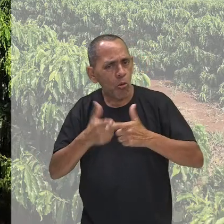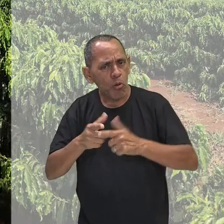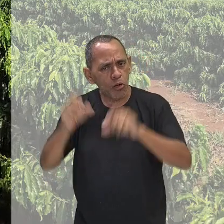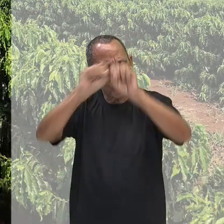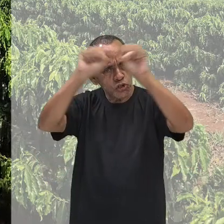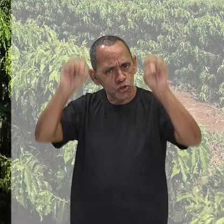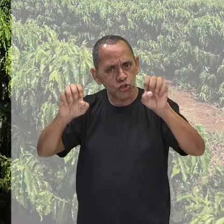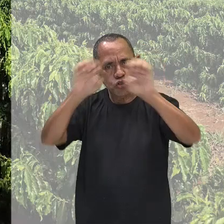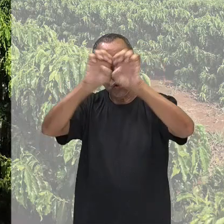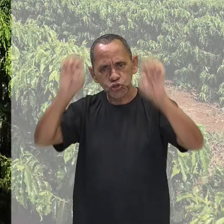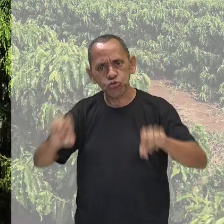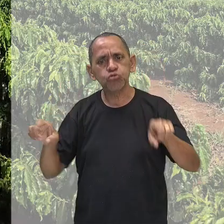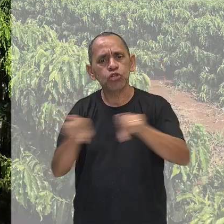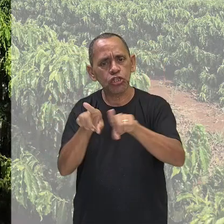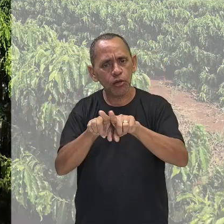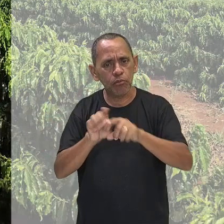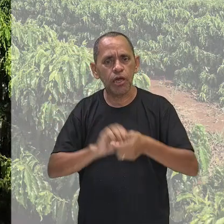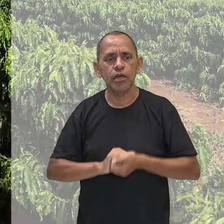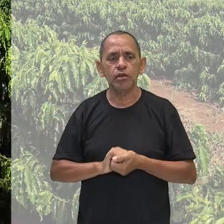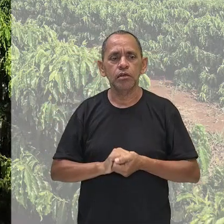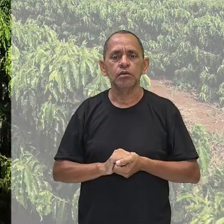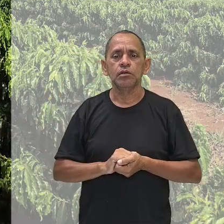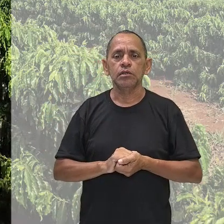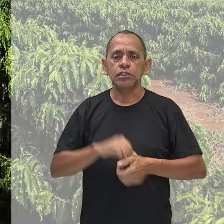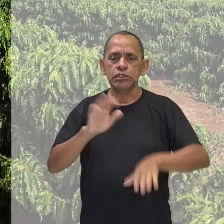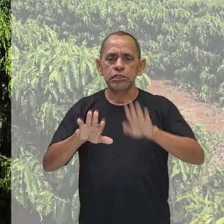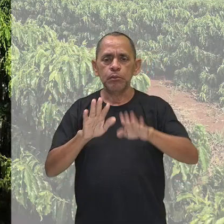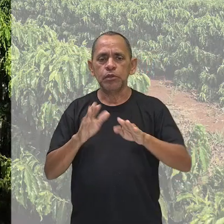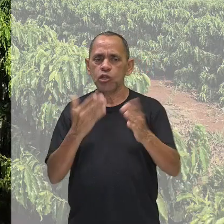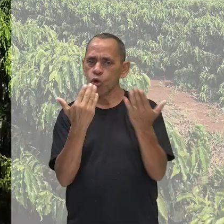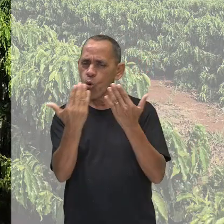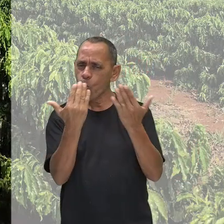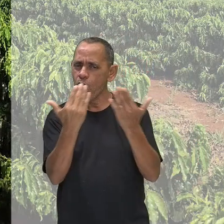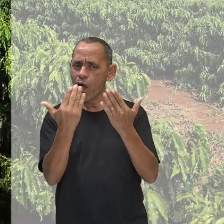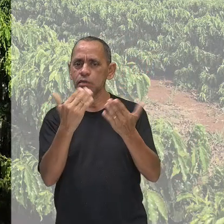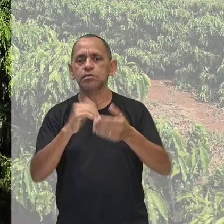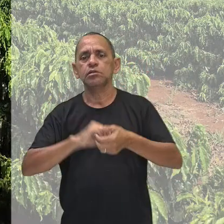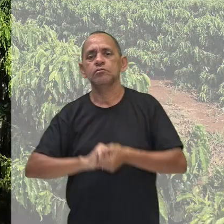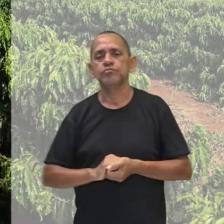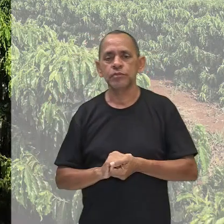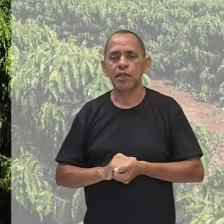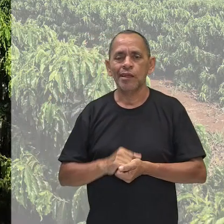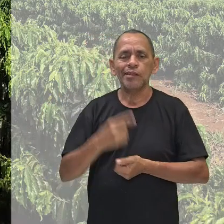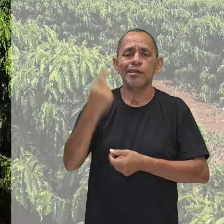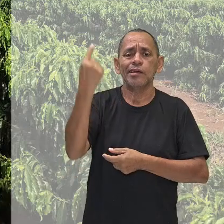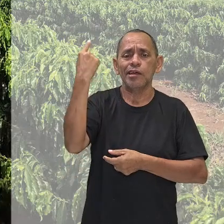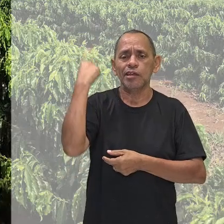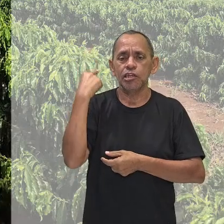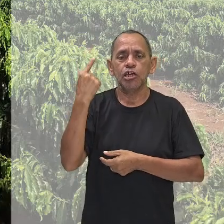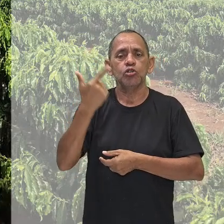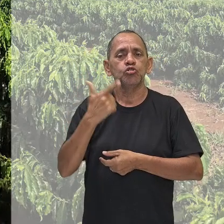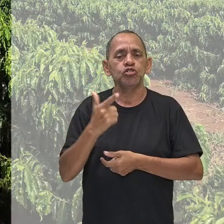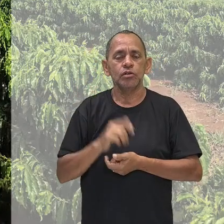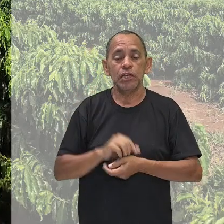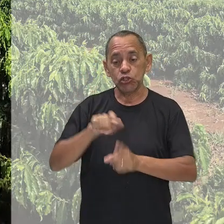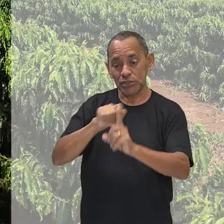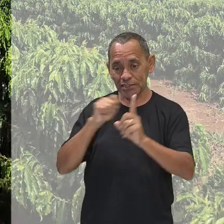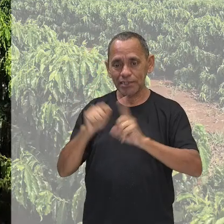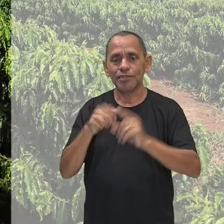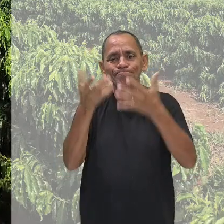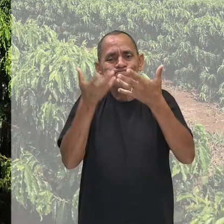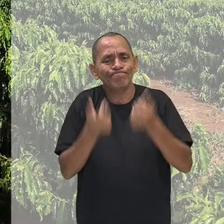é mascarado, velado. Naquele momento não se tinha necessidade daquilo. A sociedade aceitava a